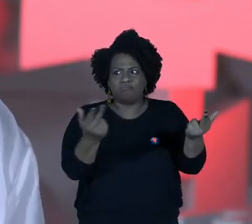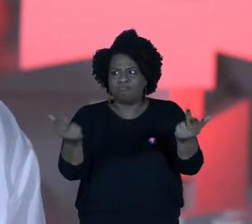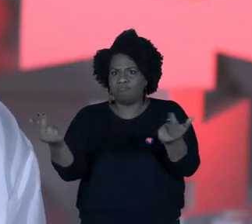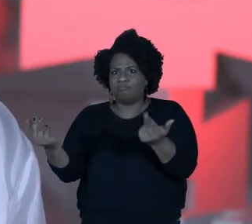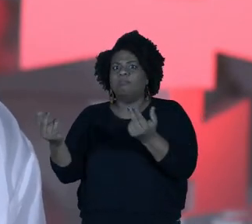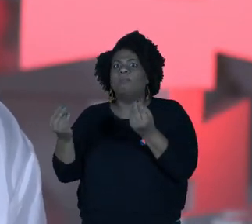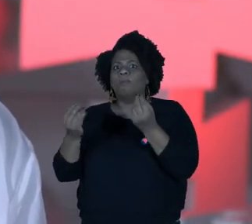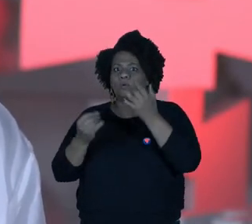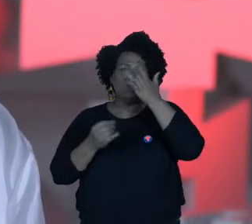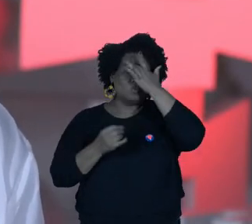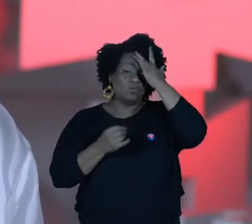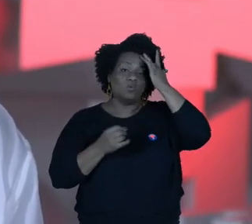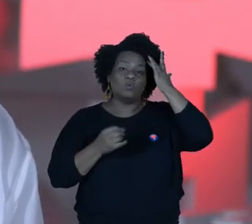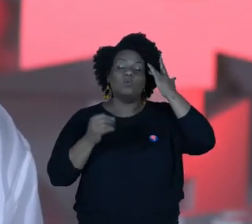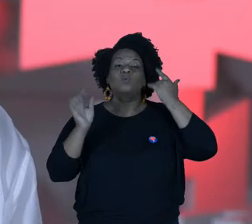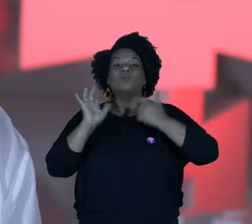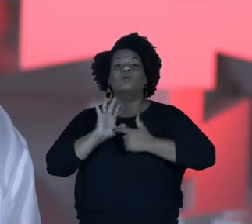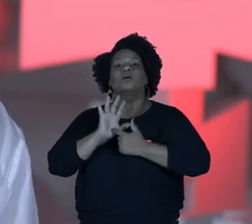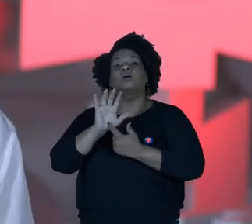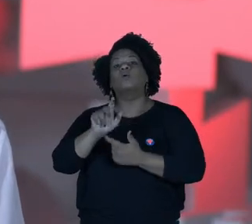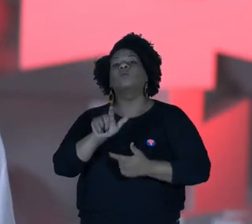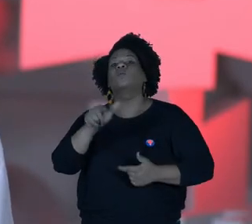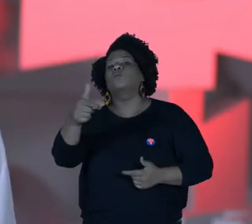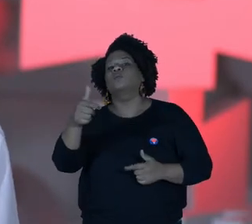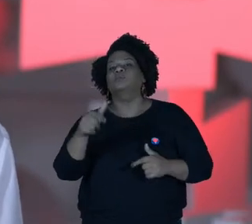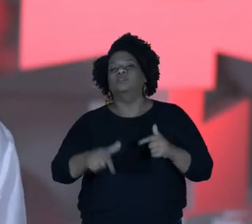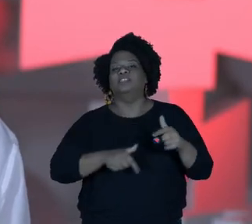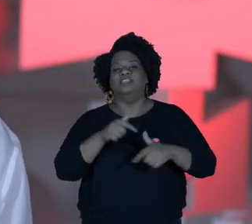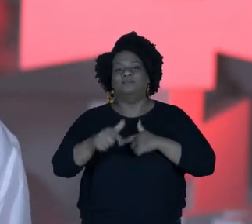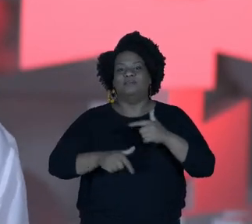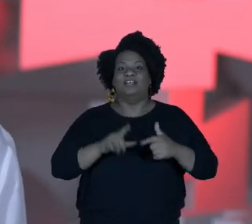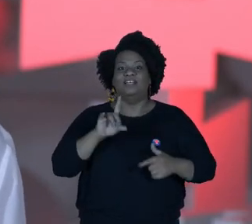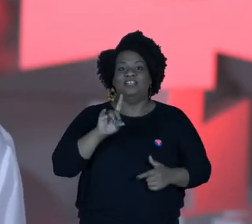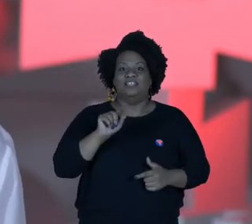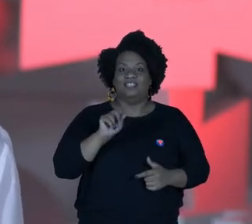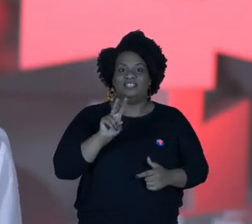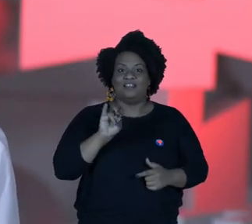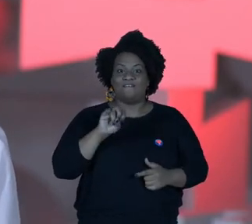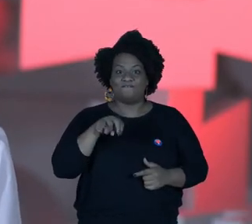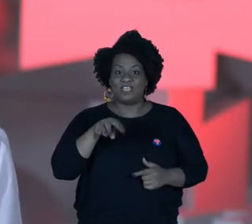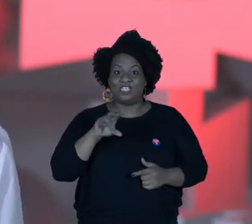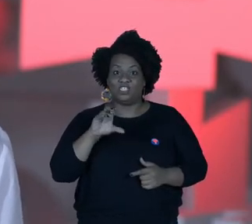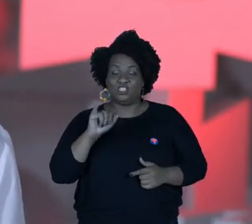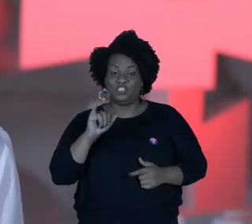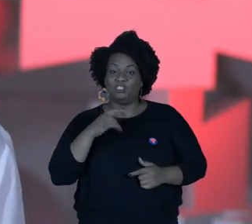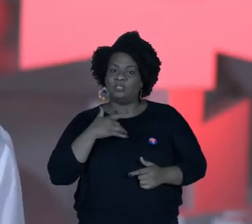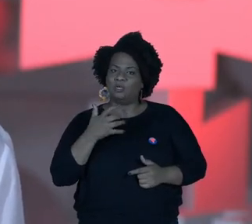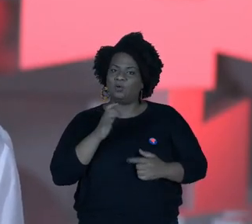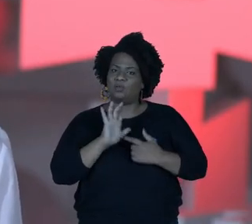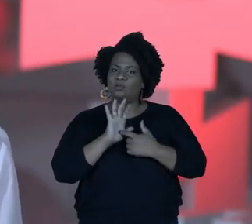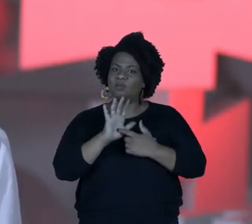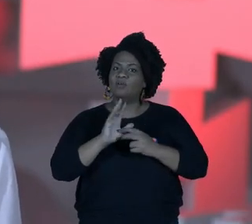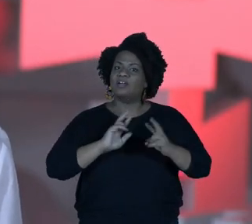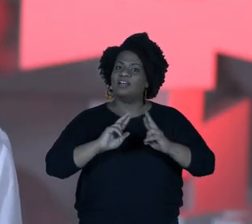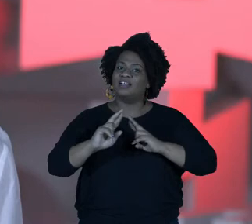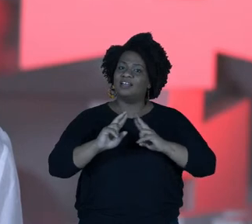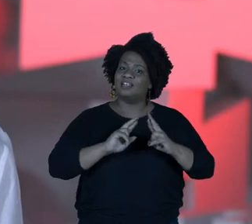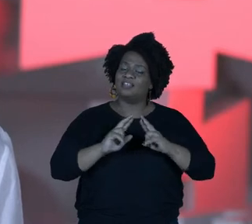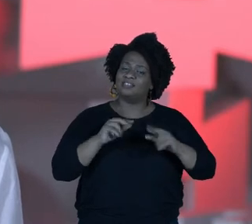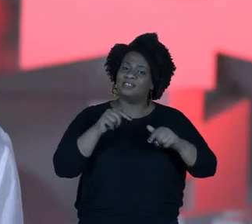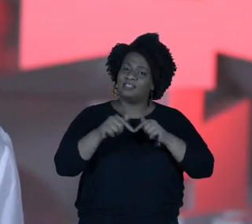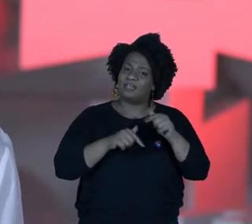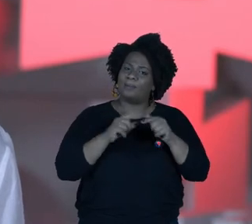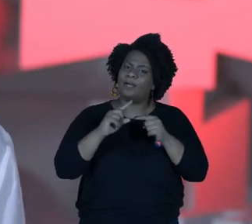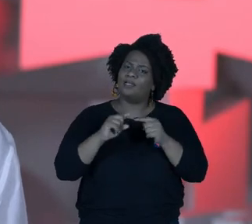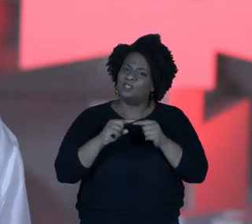Eu trouxe outro trabalho de Da Vinci porque eu quero fazer uma relação com o trabalho de Tintoretto, que é um pouco depois, vem um